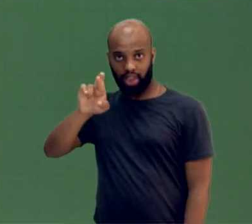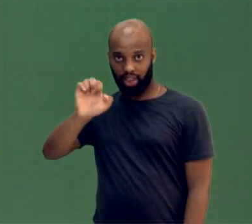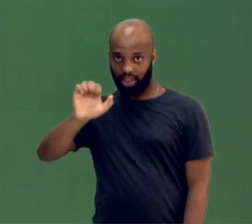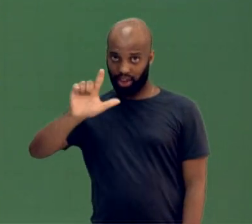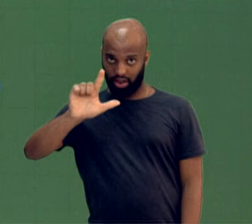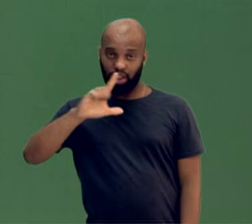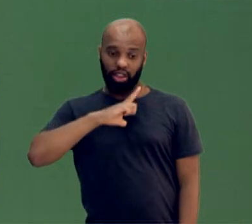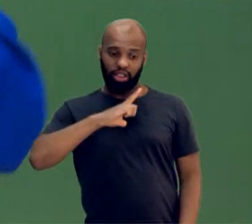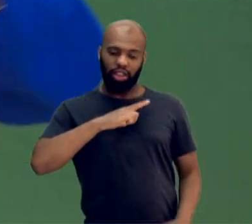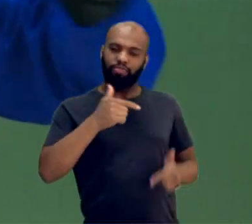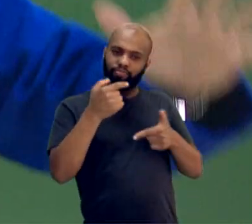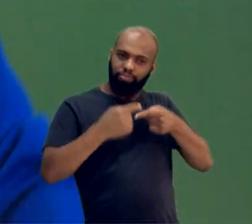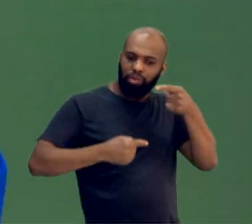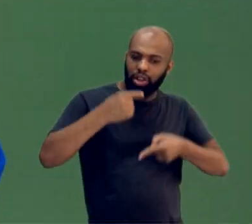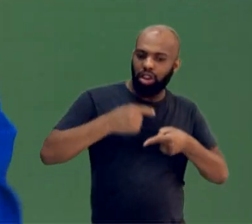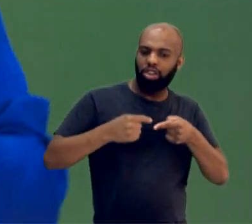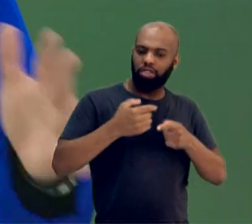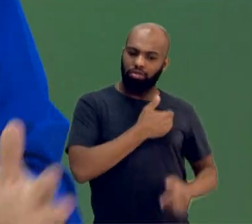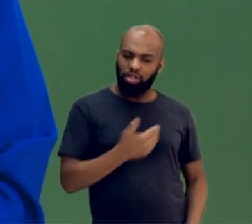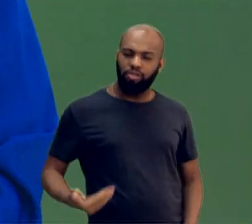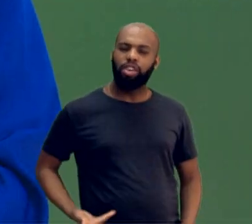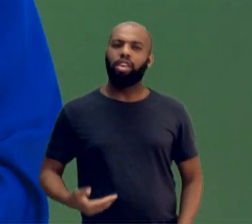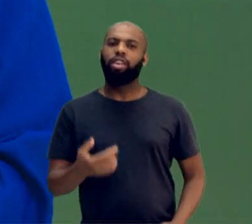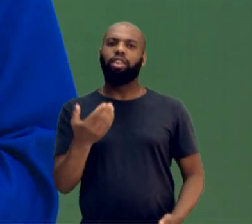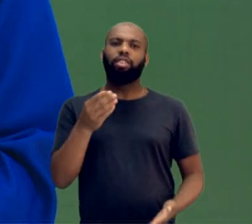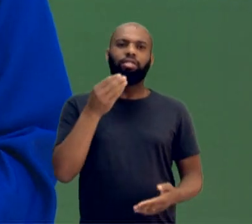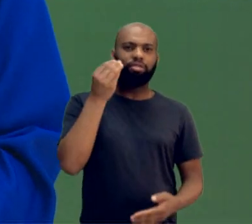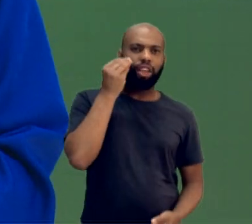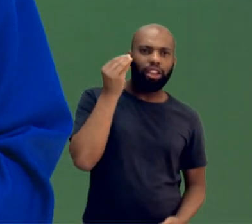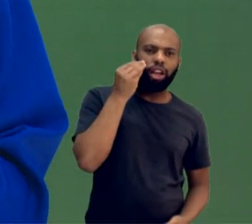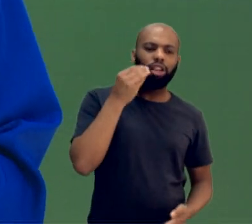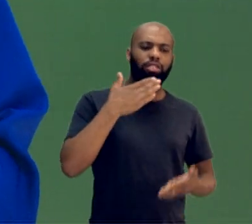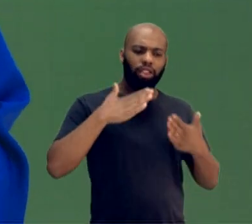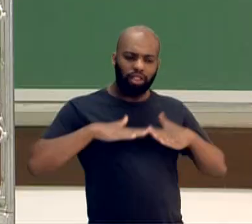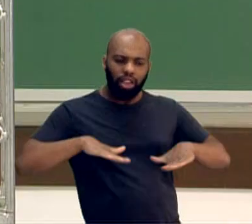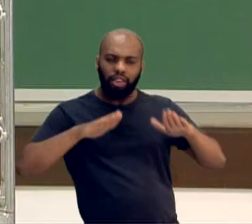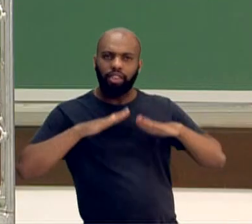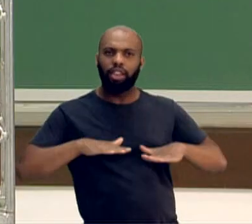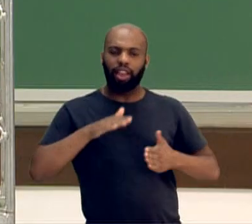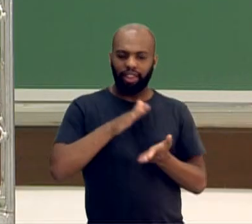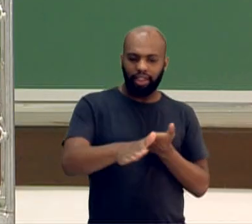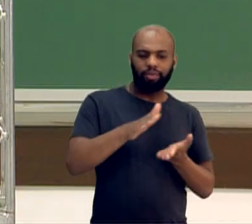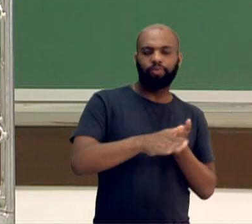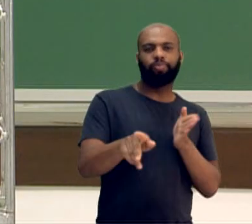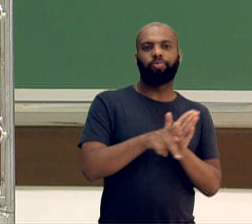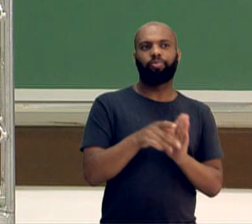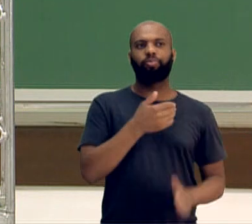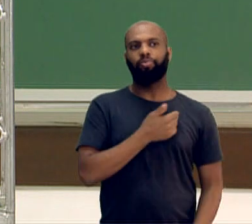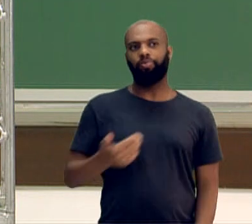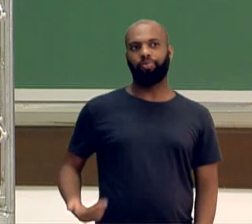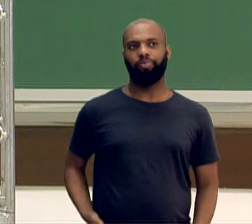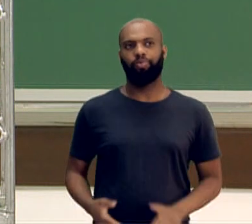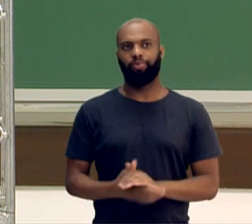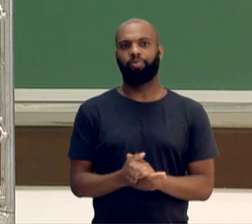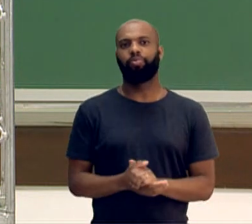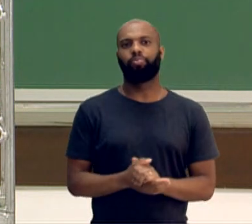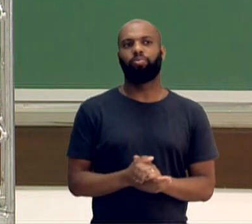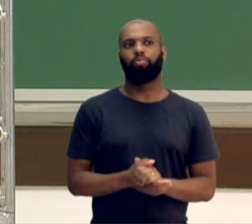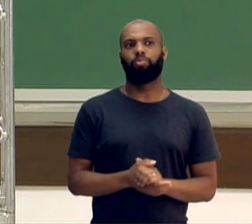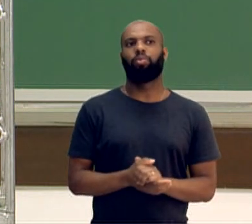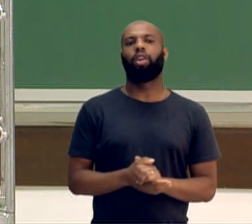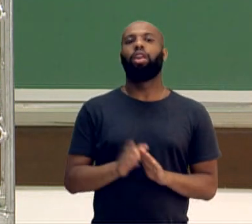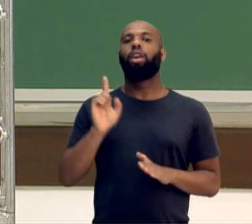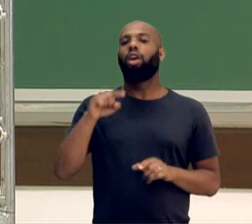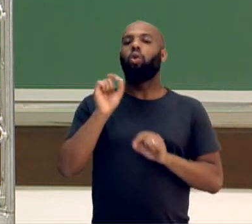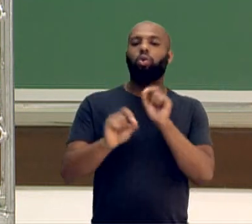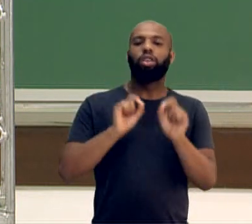modelo, tentando, né, amenizar as questões de gastos públicos do Estado. Beleza? Essa é uma das questões de transição de um